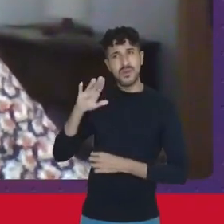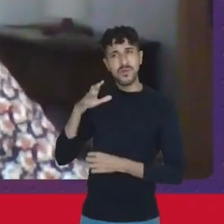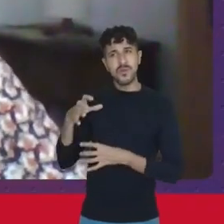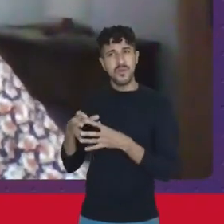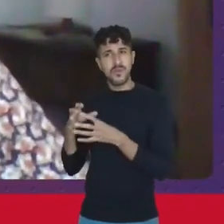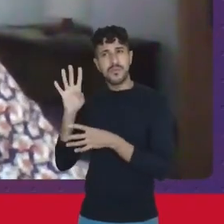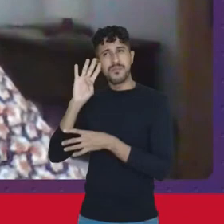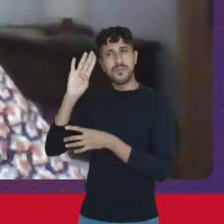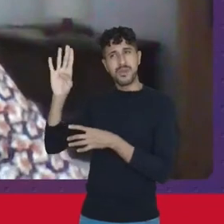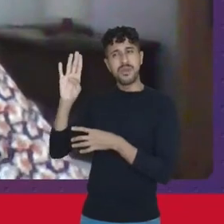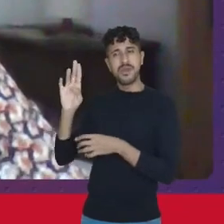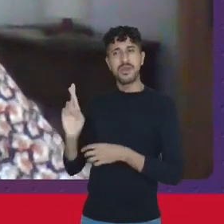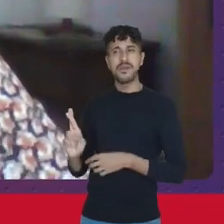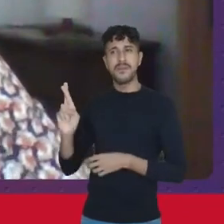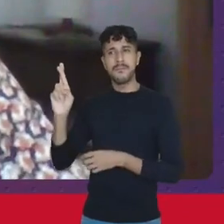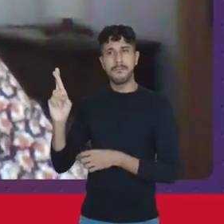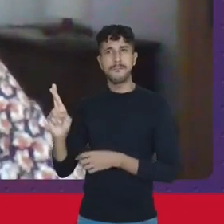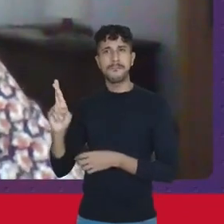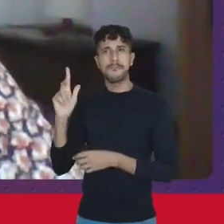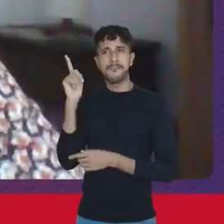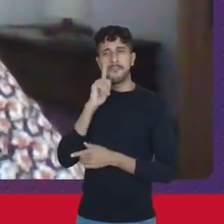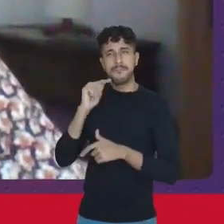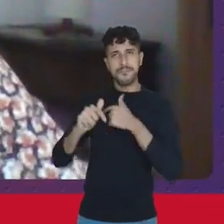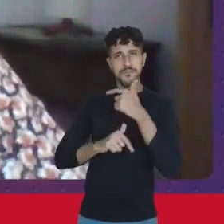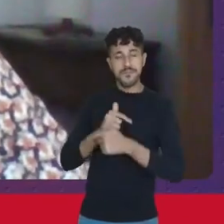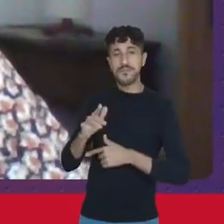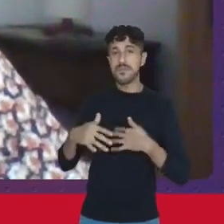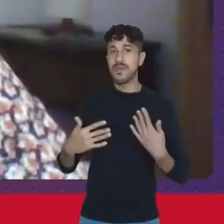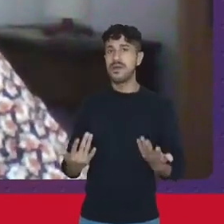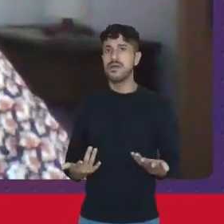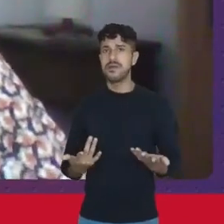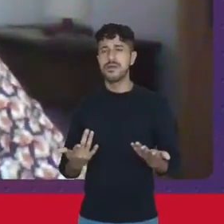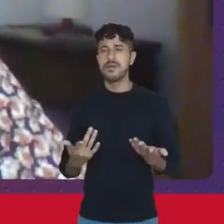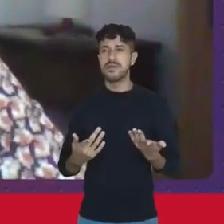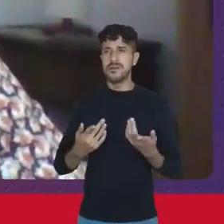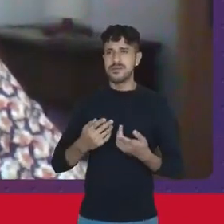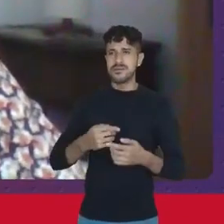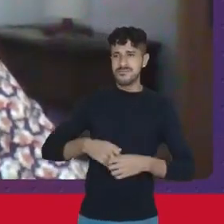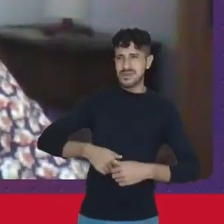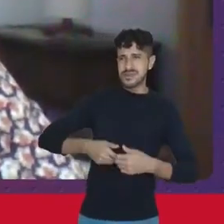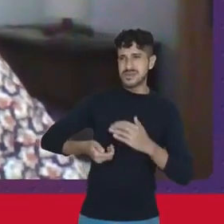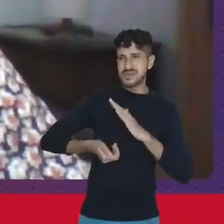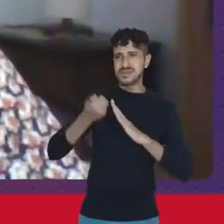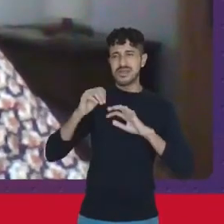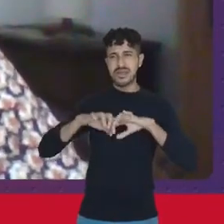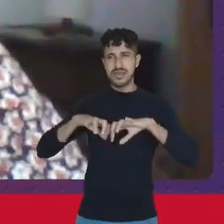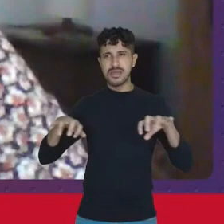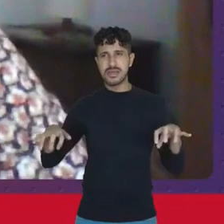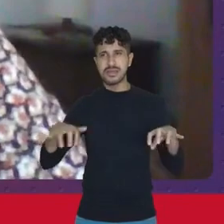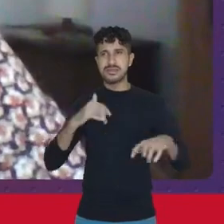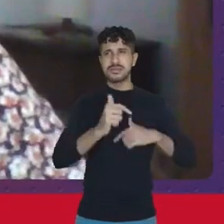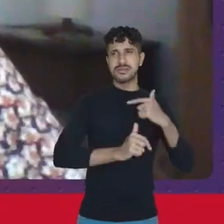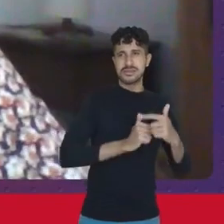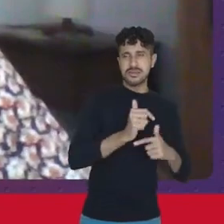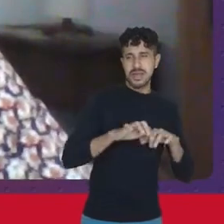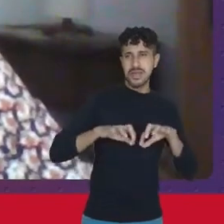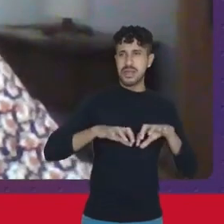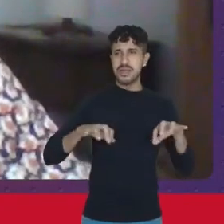principais responsáveis pelo trabalho. Então, romper com essa dicotomia entre o